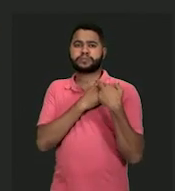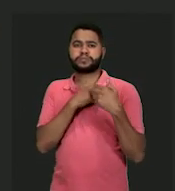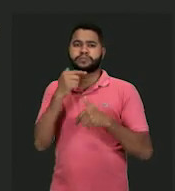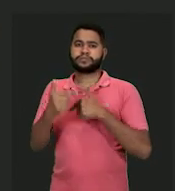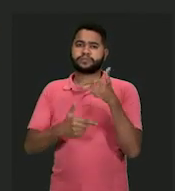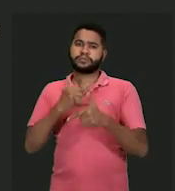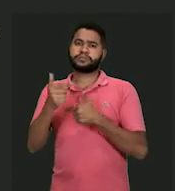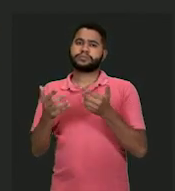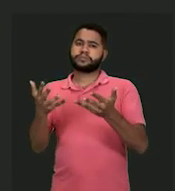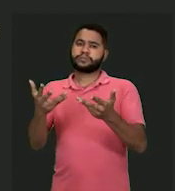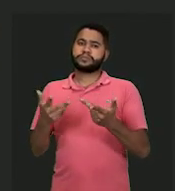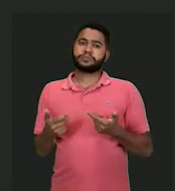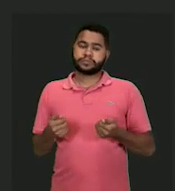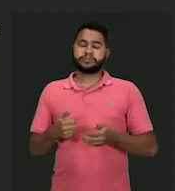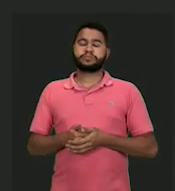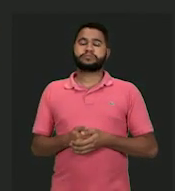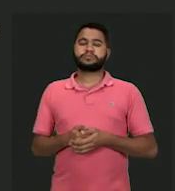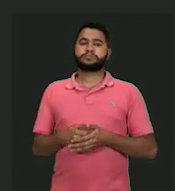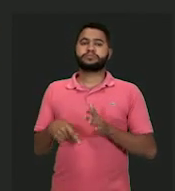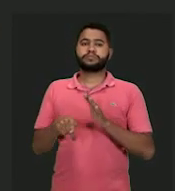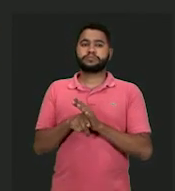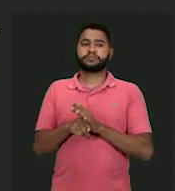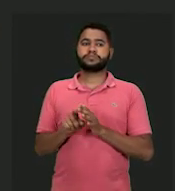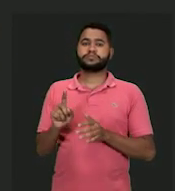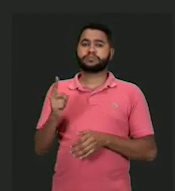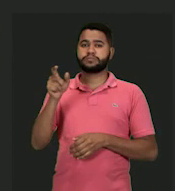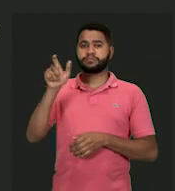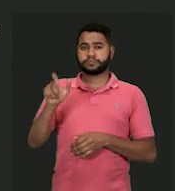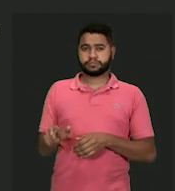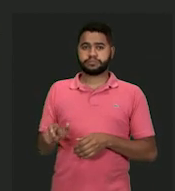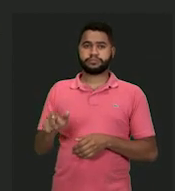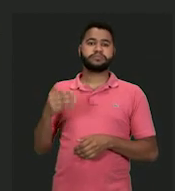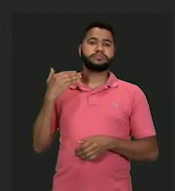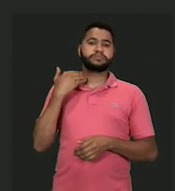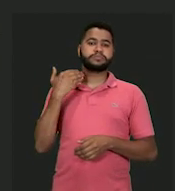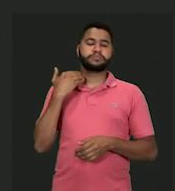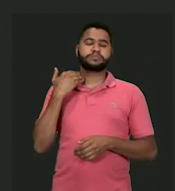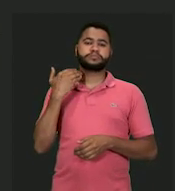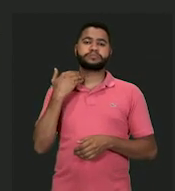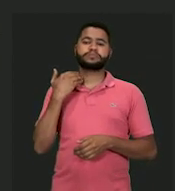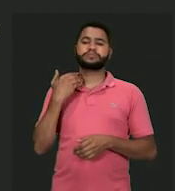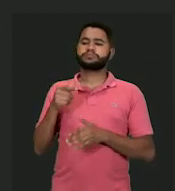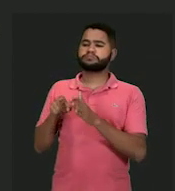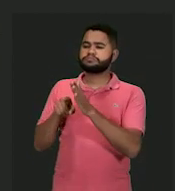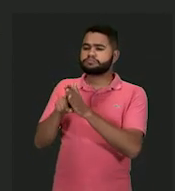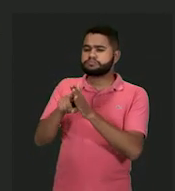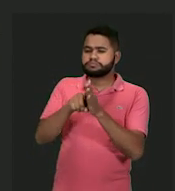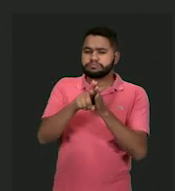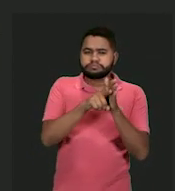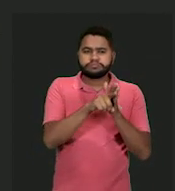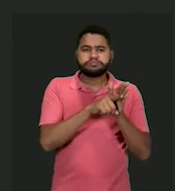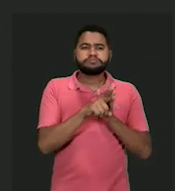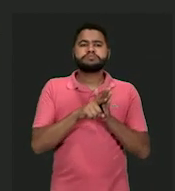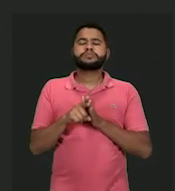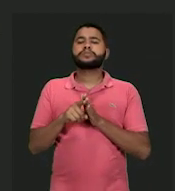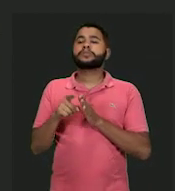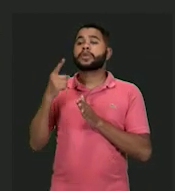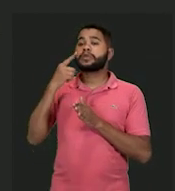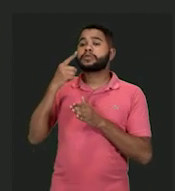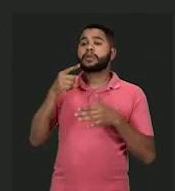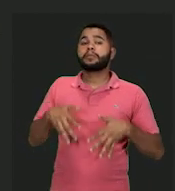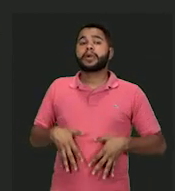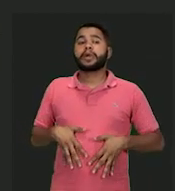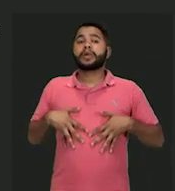de atendimento ao público, os executivos de uma agência bancária realizaram uma pesquisa de satisfação envolvendo